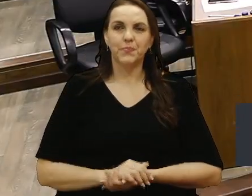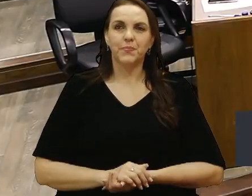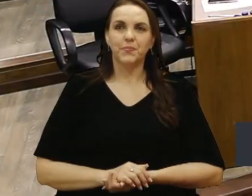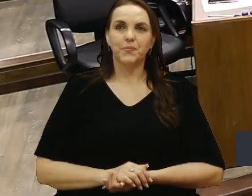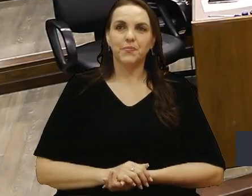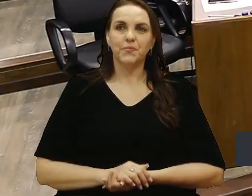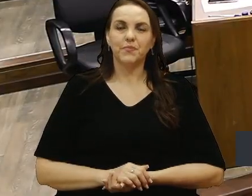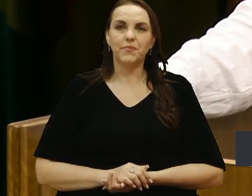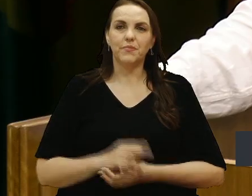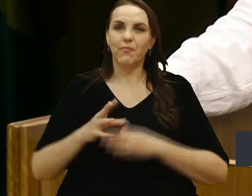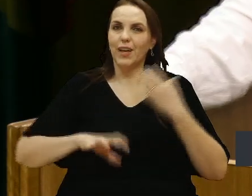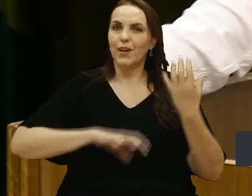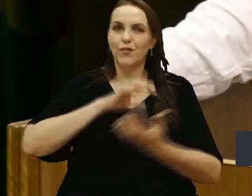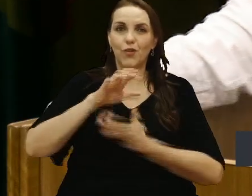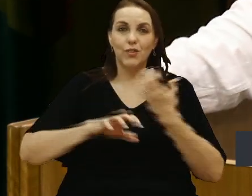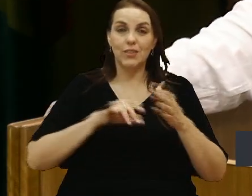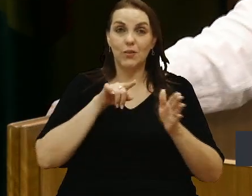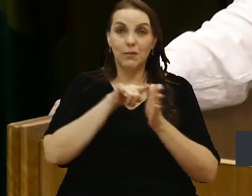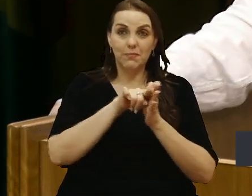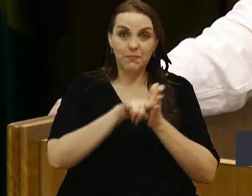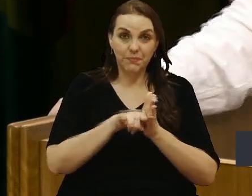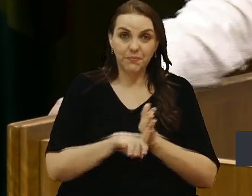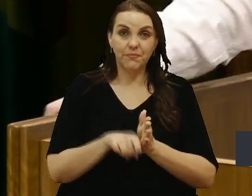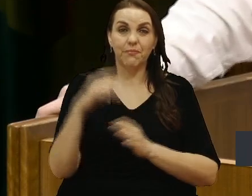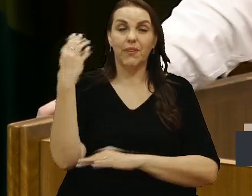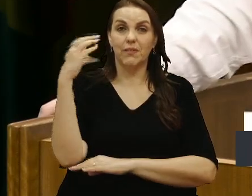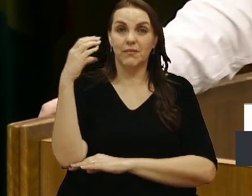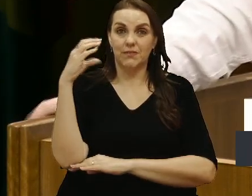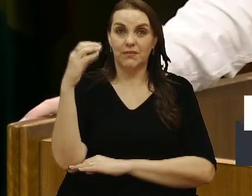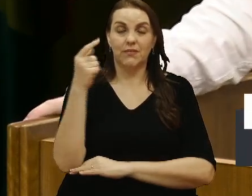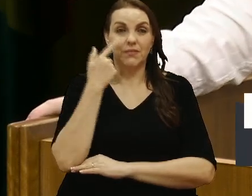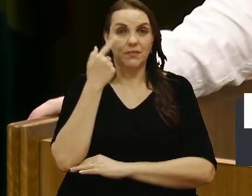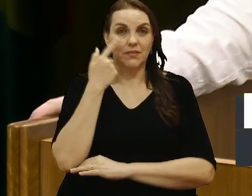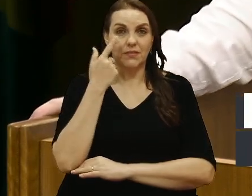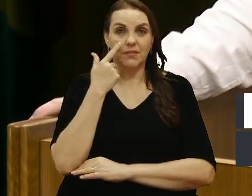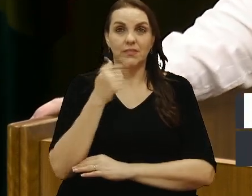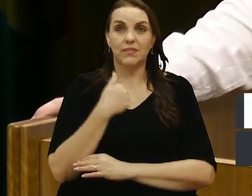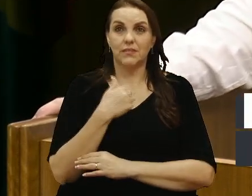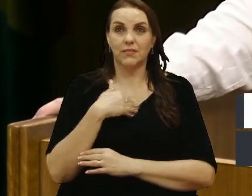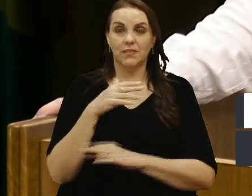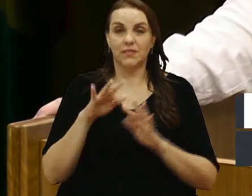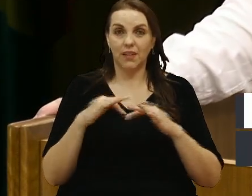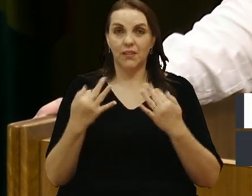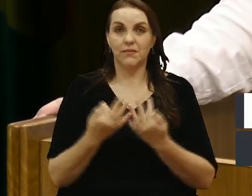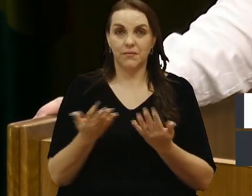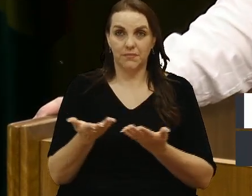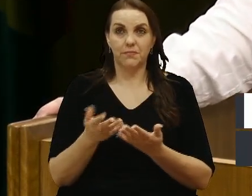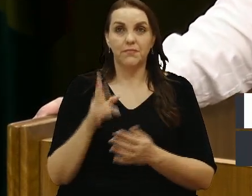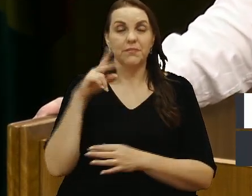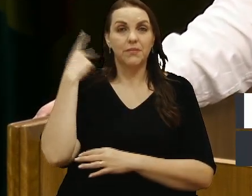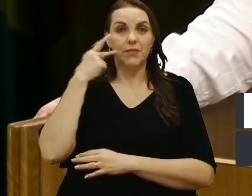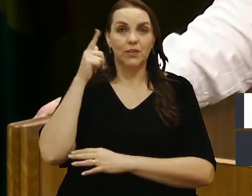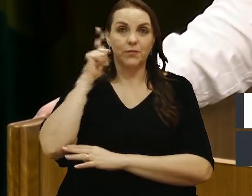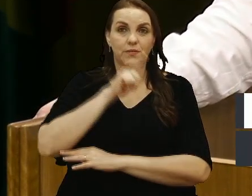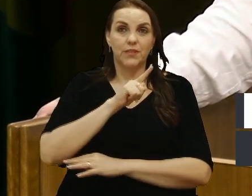na pesquisa, na ciência, né? Eu vejo, por exemplo, a minha família, eu acho que falo também pela família do vereador Lucas